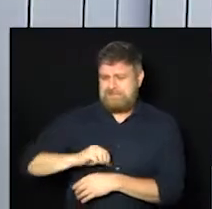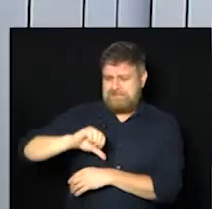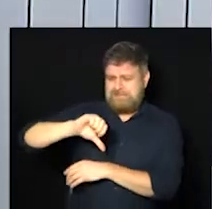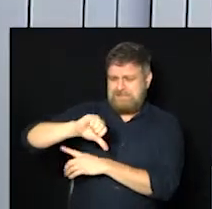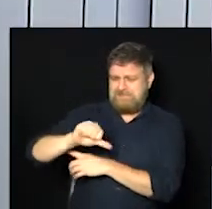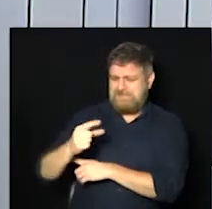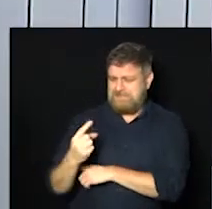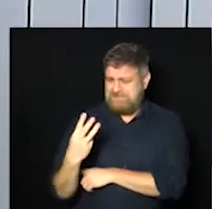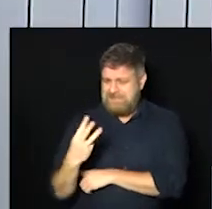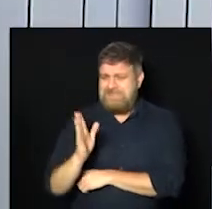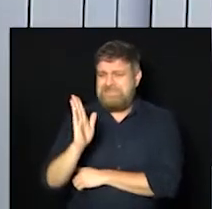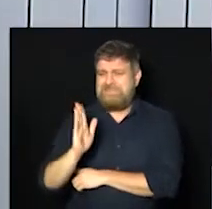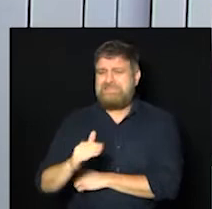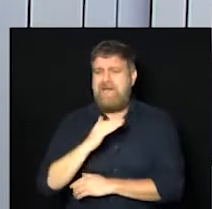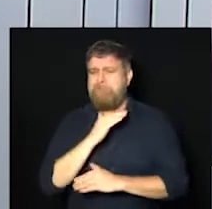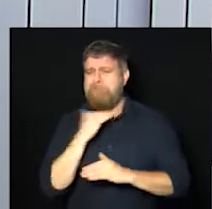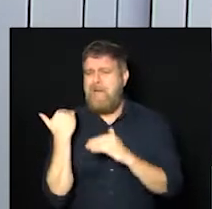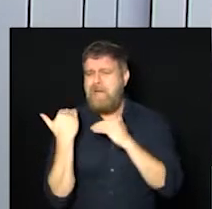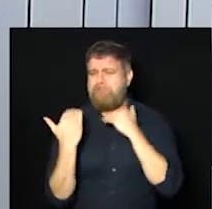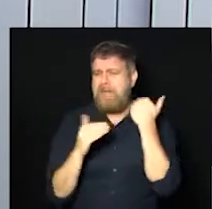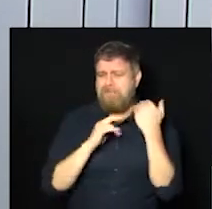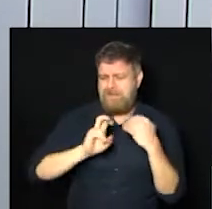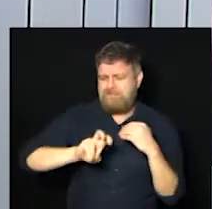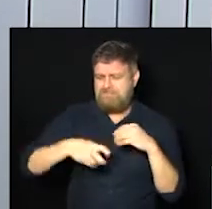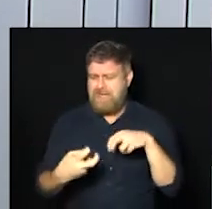913 pessoas já faleceram na nossa cidade,